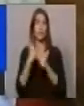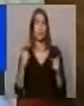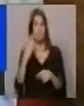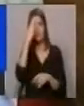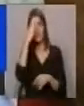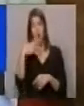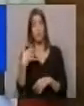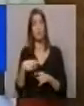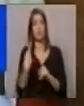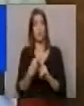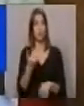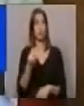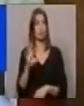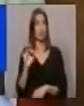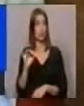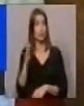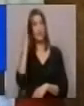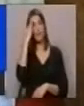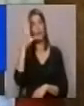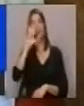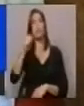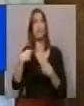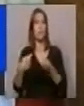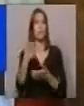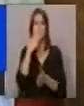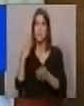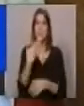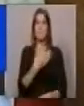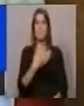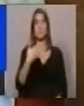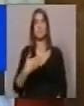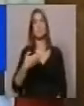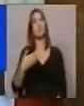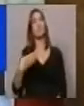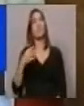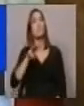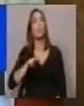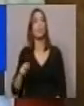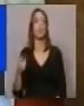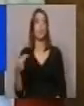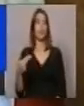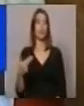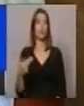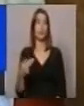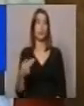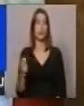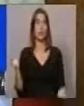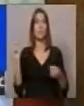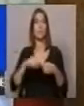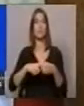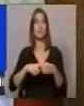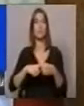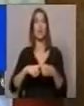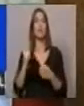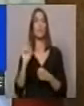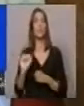ano, 2018, está previsto o Estado gastar 1.171 milhões de euros com as parcerias público-privadas do setor